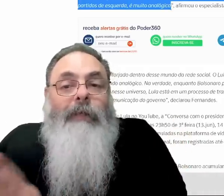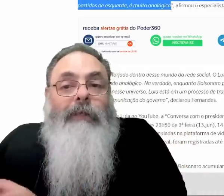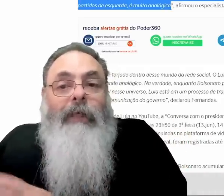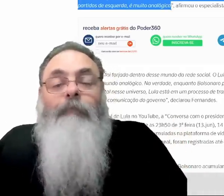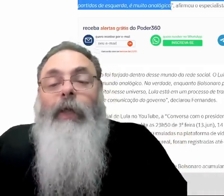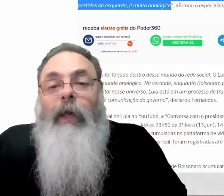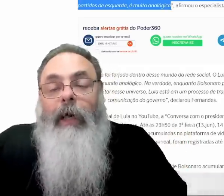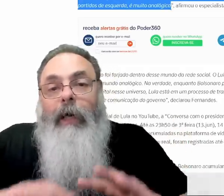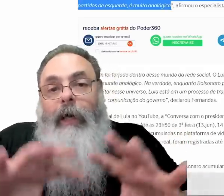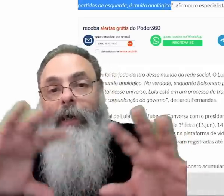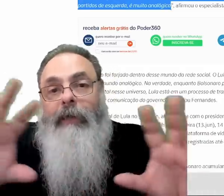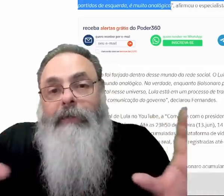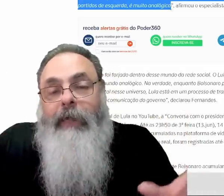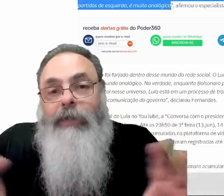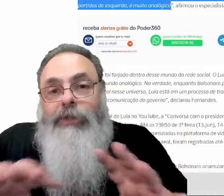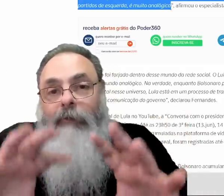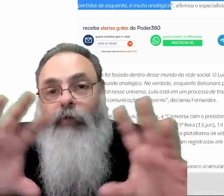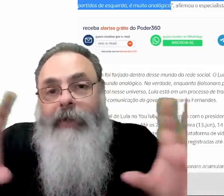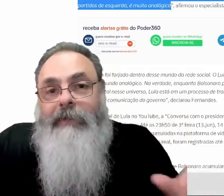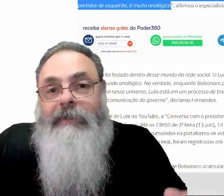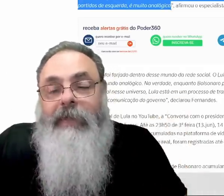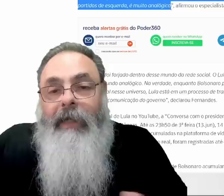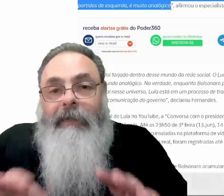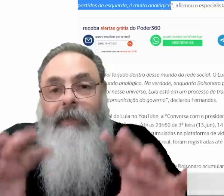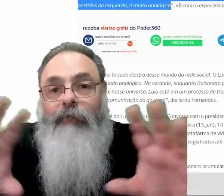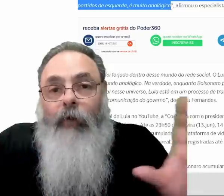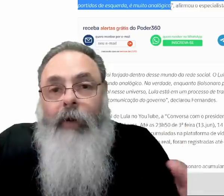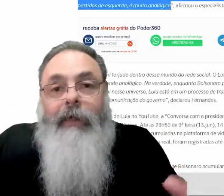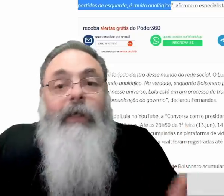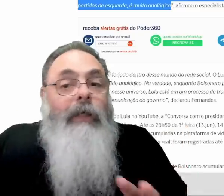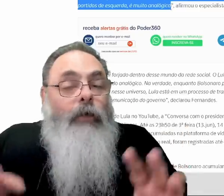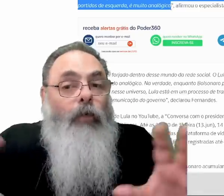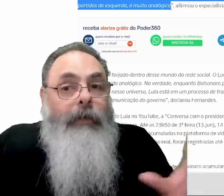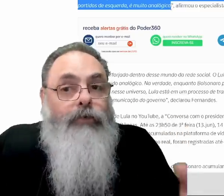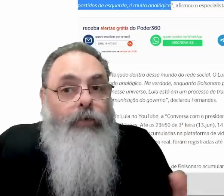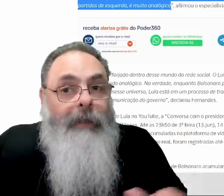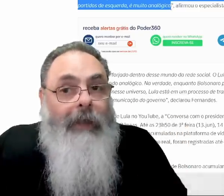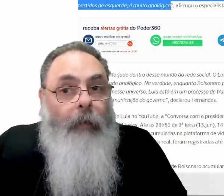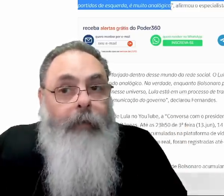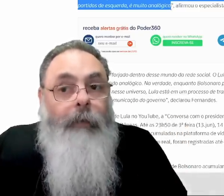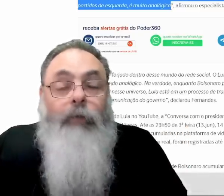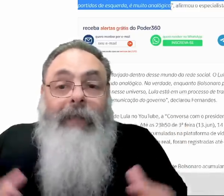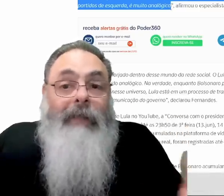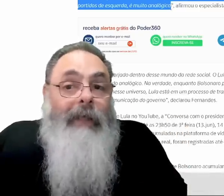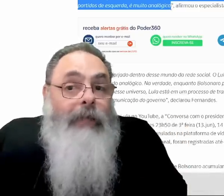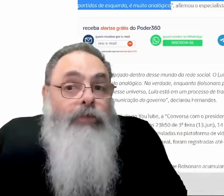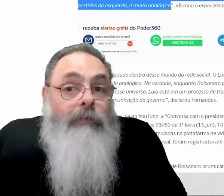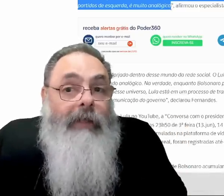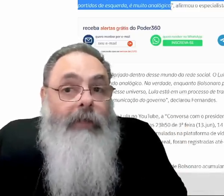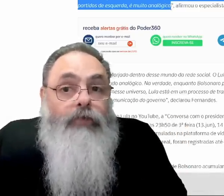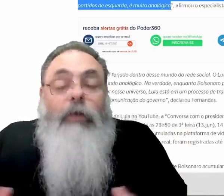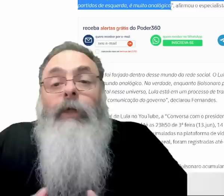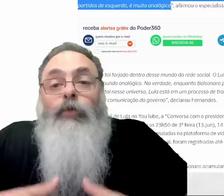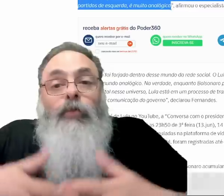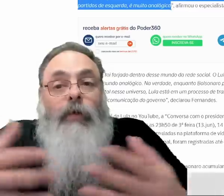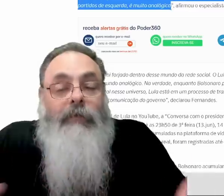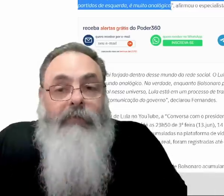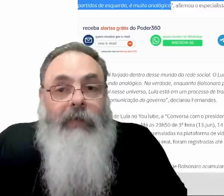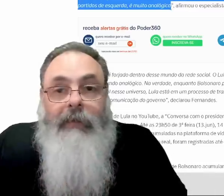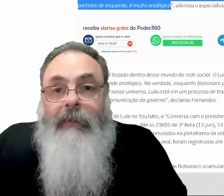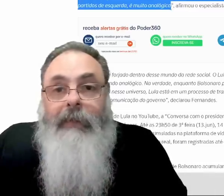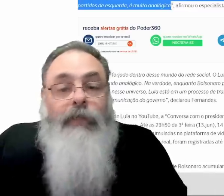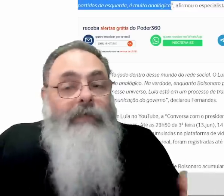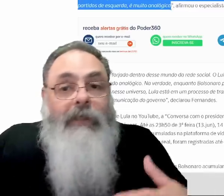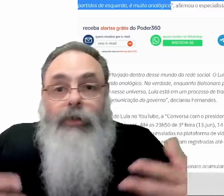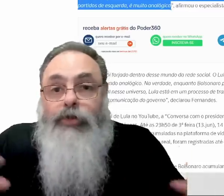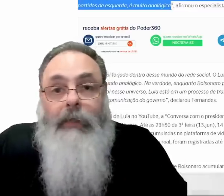para manter Aquela aquele chavões da esquerda em voga E com isso dominar o público na internet não tem isso tudo que você